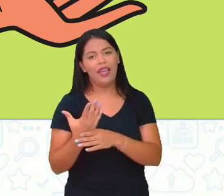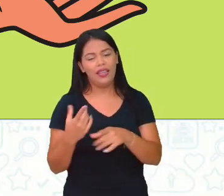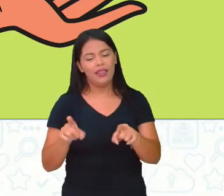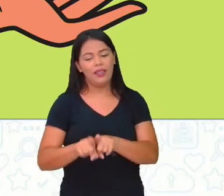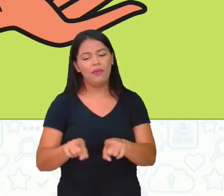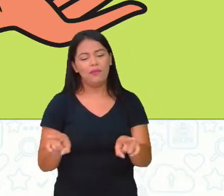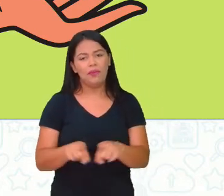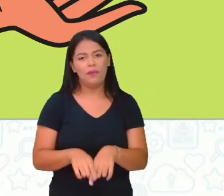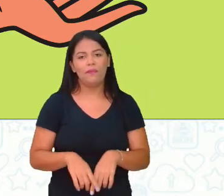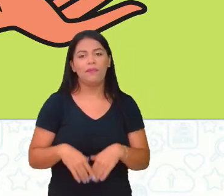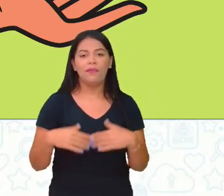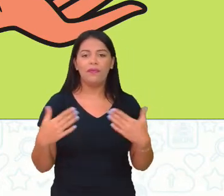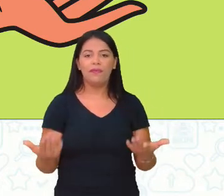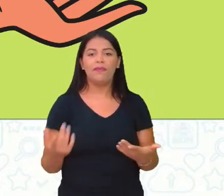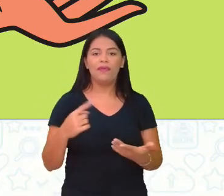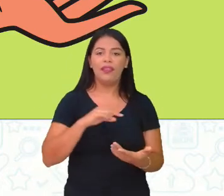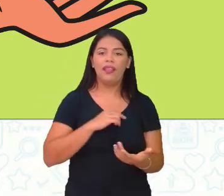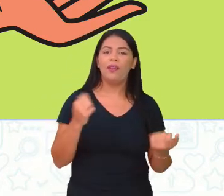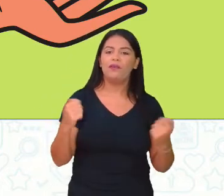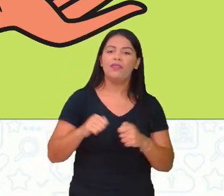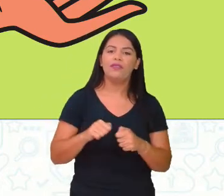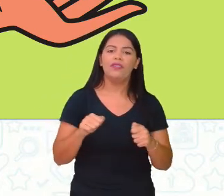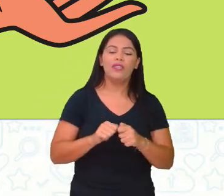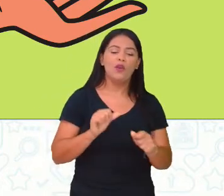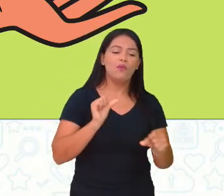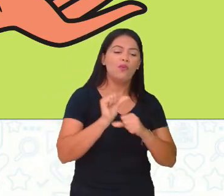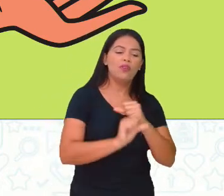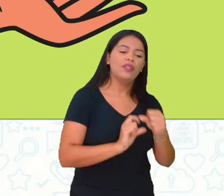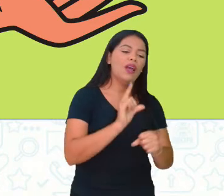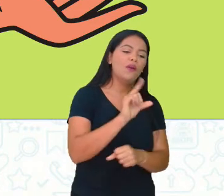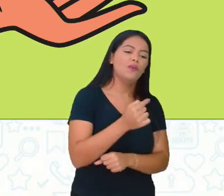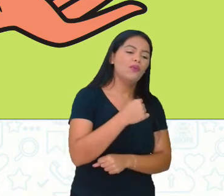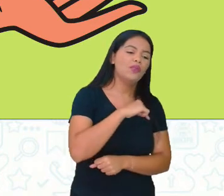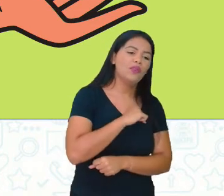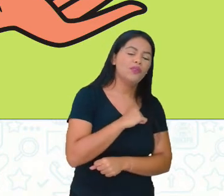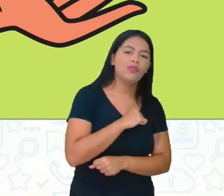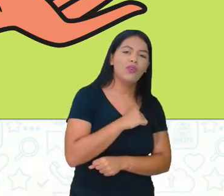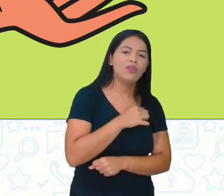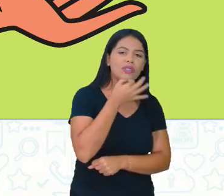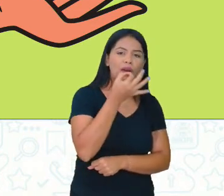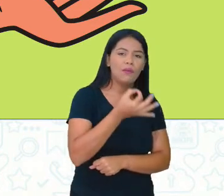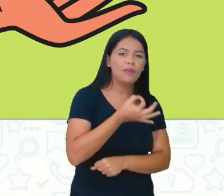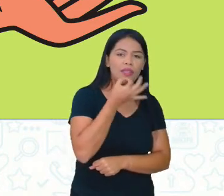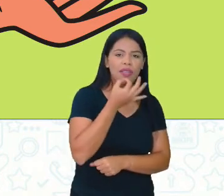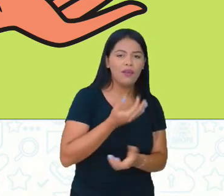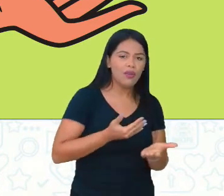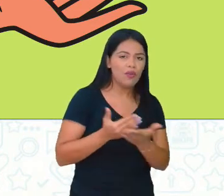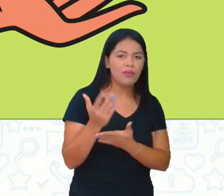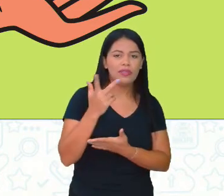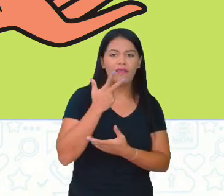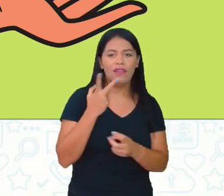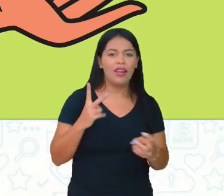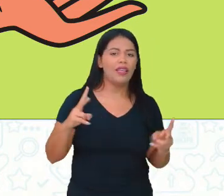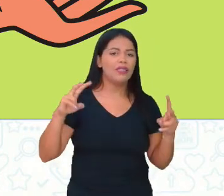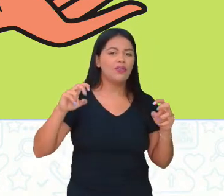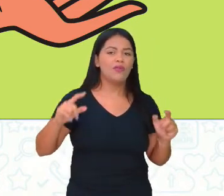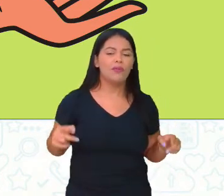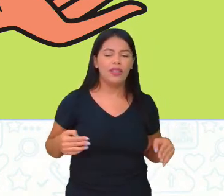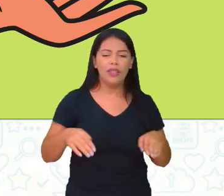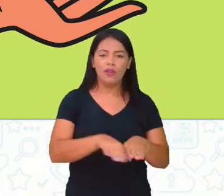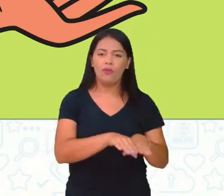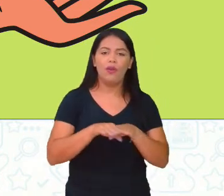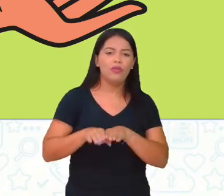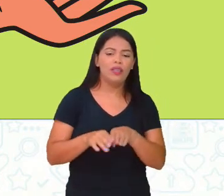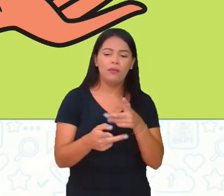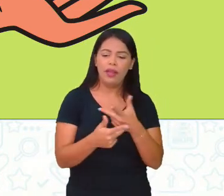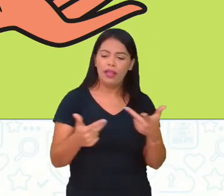isso, não é? Mover um pouquinho, mudar o nosso discurso e começar a falar sobre igualdade, para que isso comece a